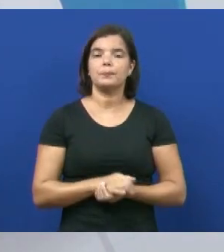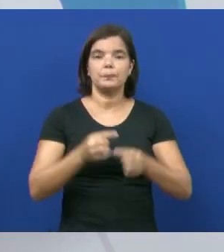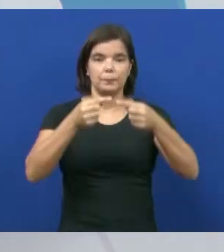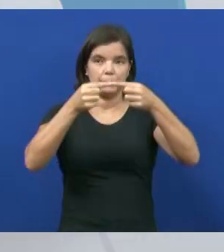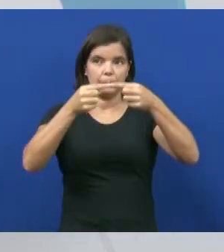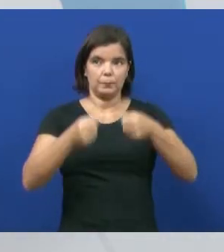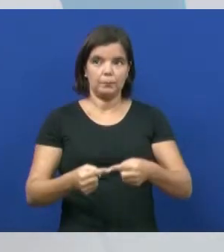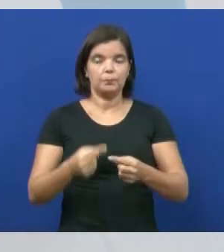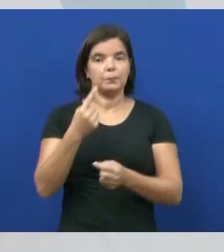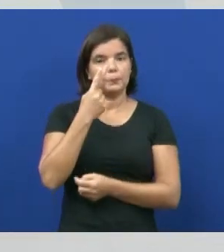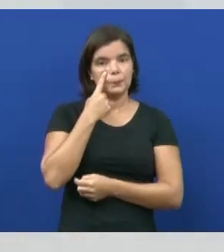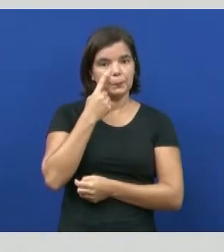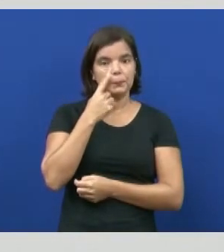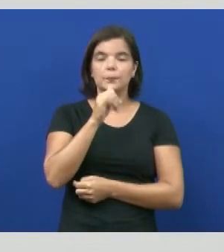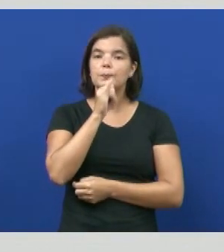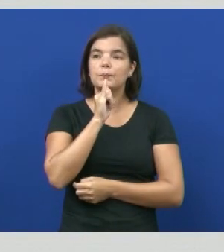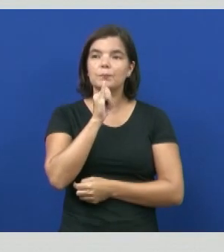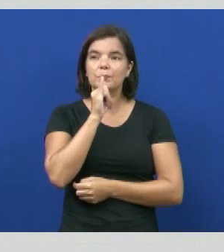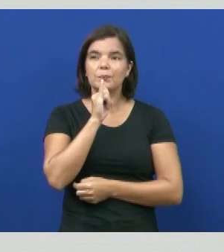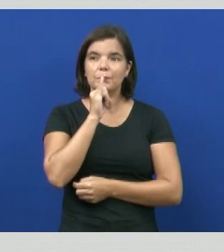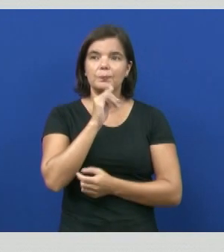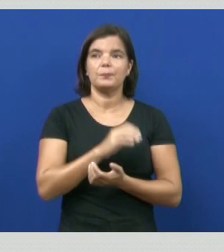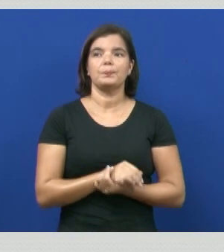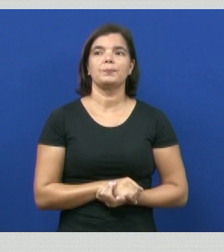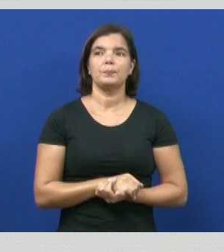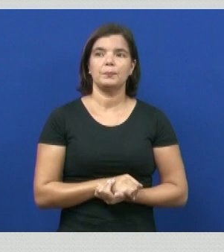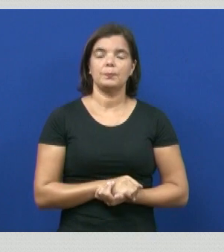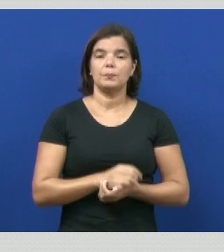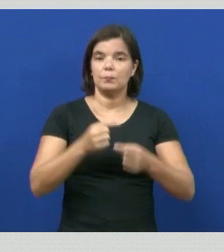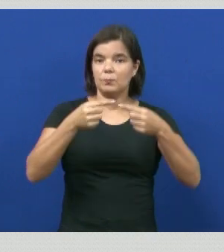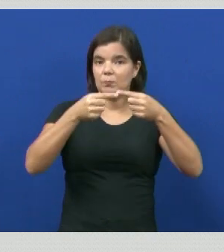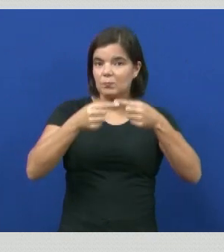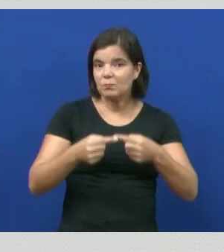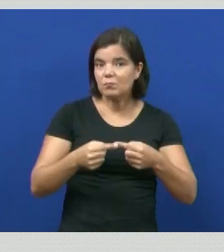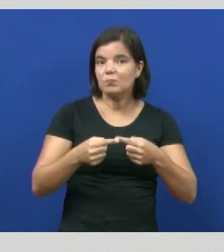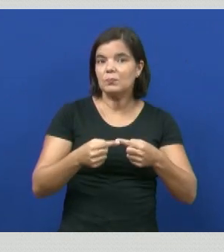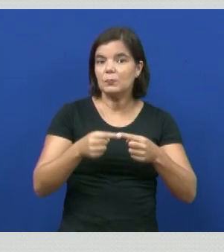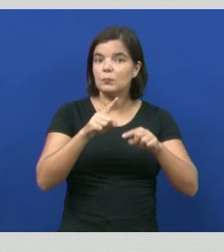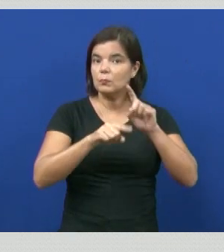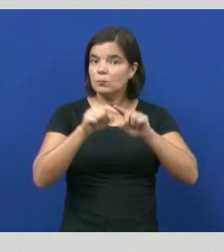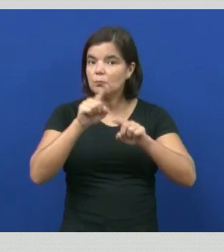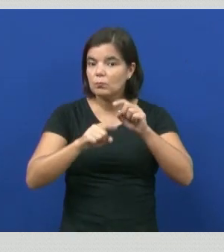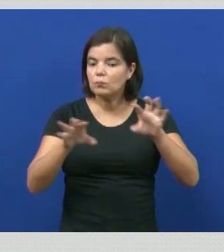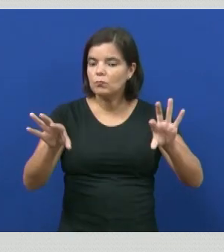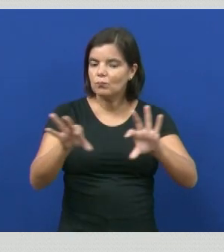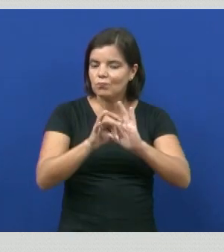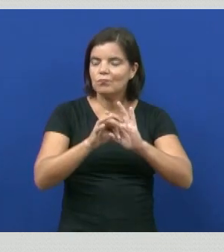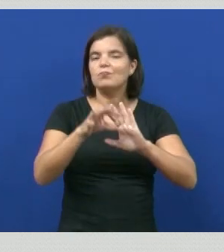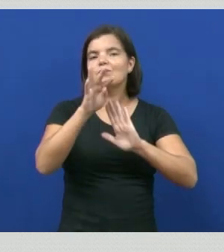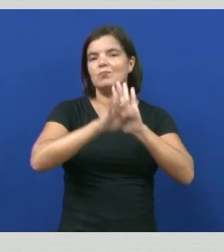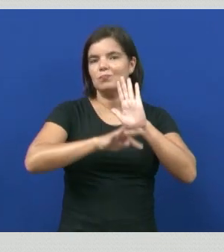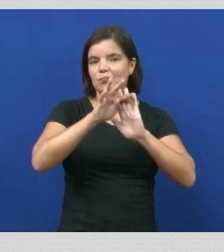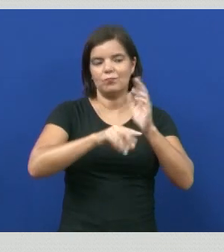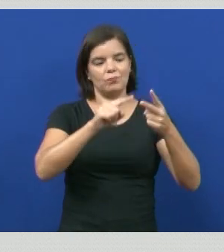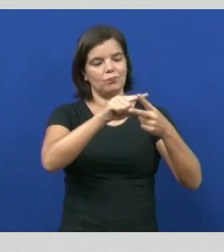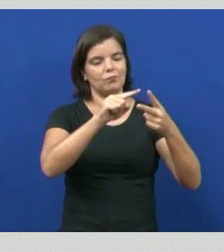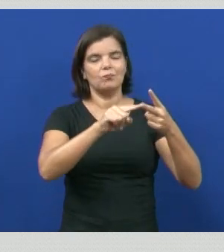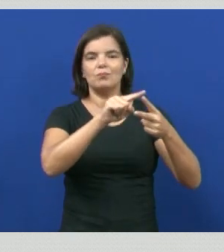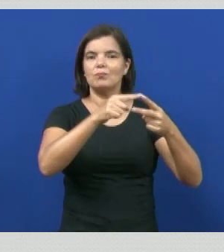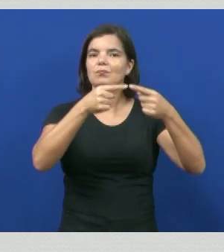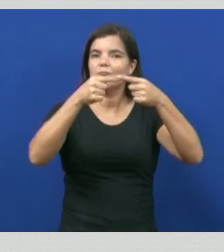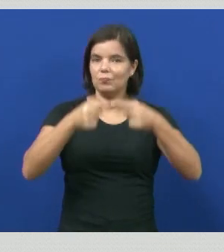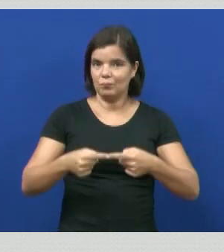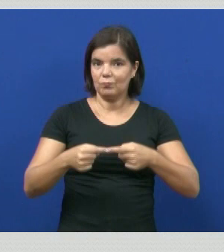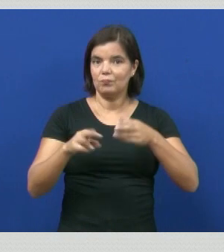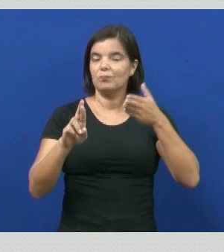Coesão. Observem esse exemplo agora no slide. Coesão. Os elementos que completaram o texto promoveram dois tipos de coesão,